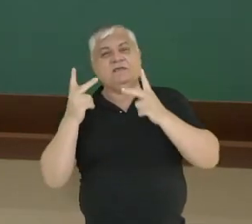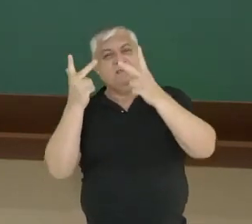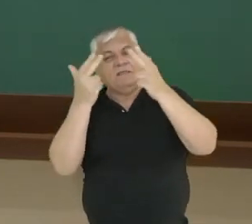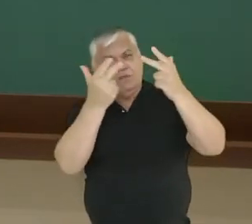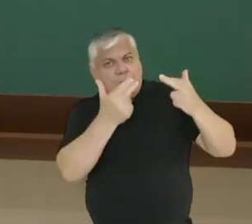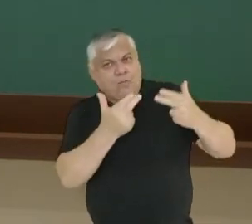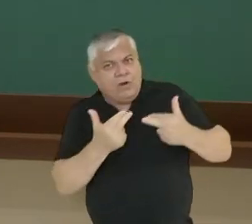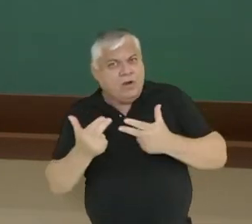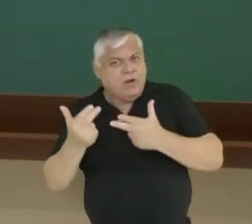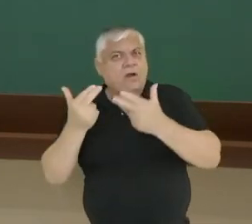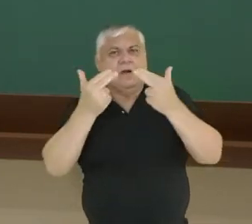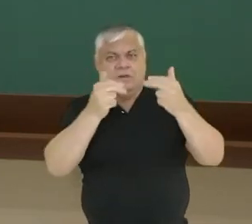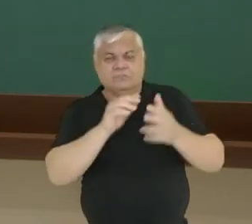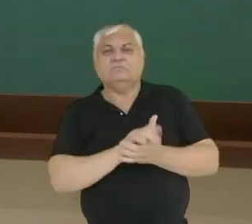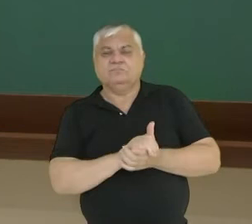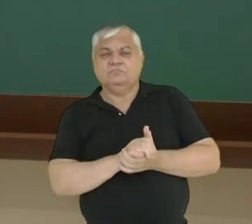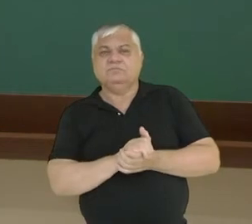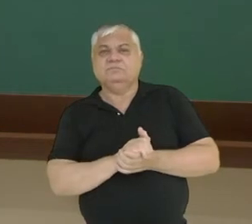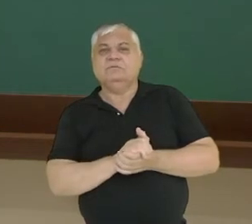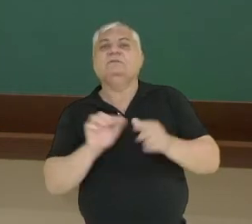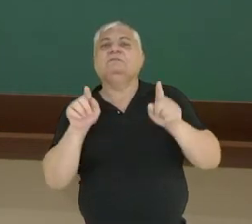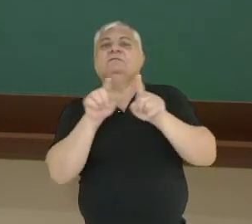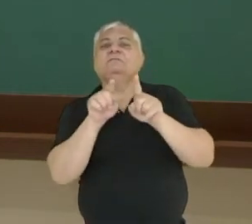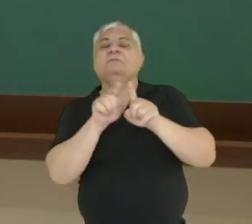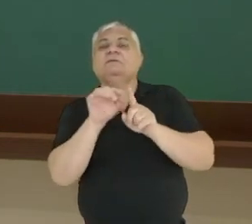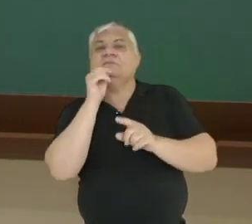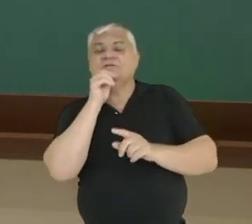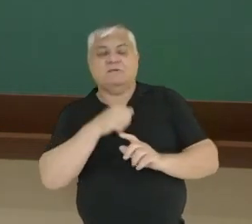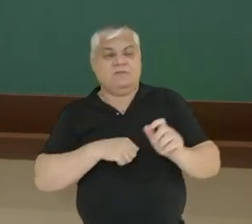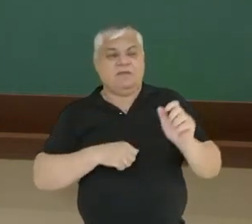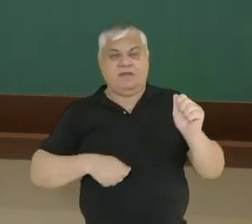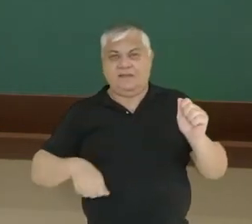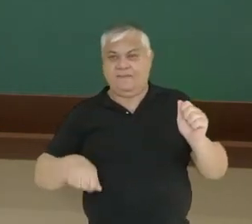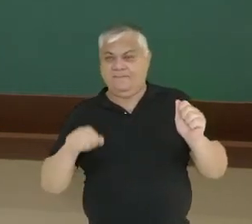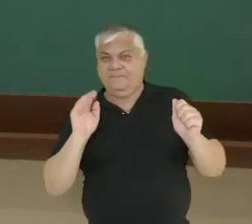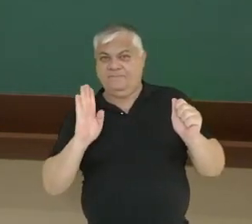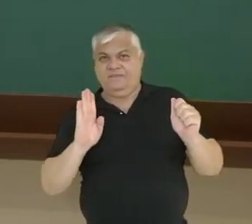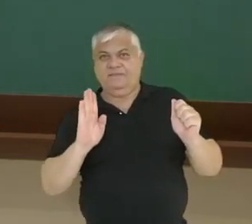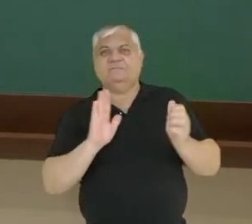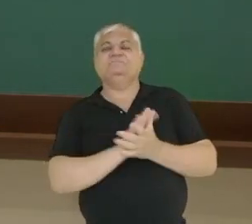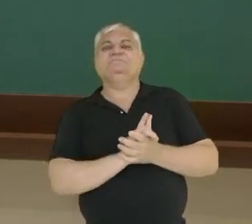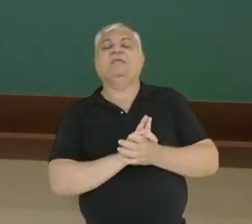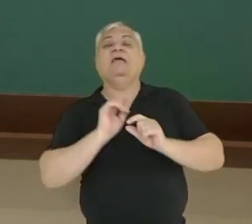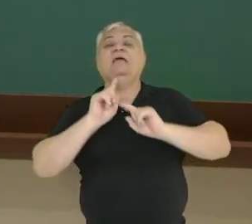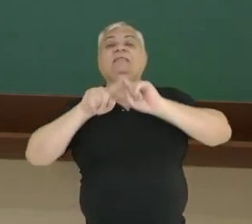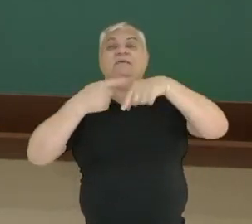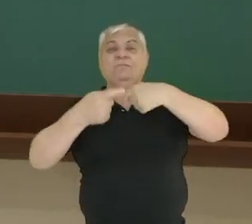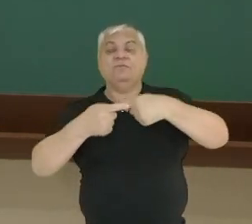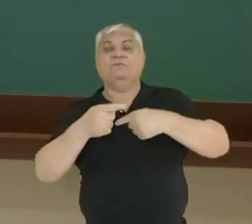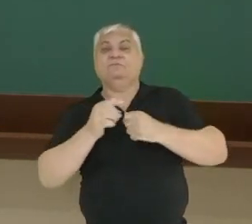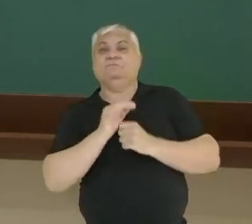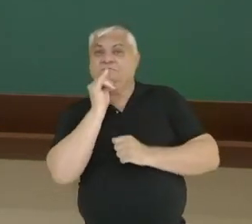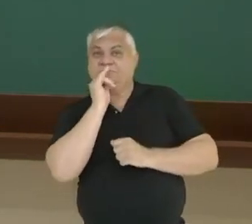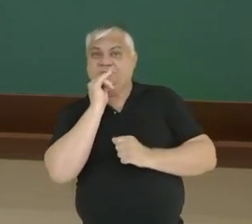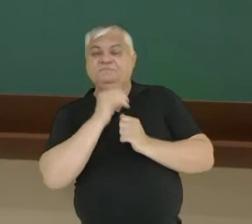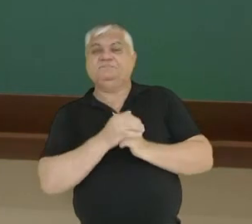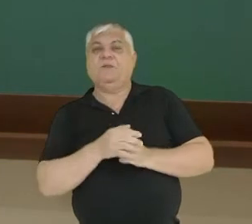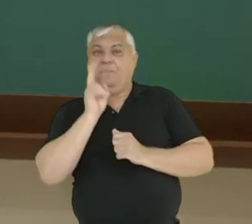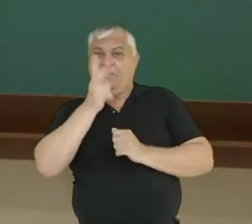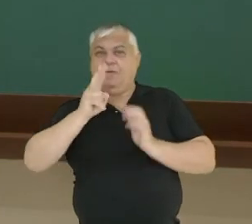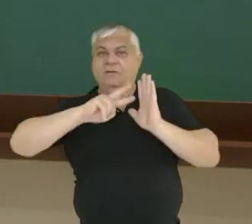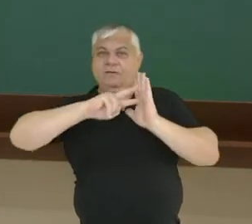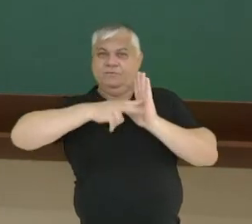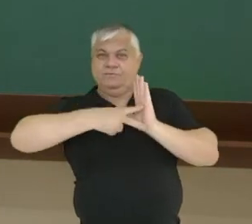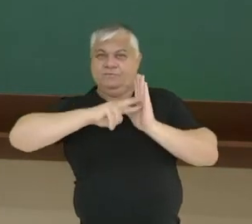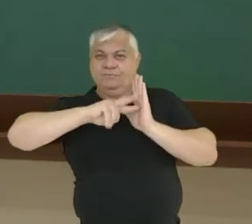esse segmento e traça um segmento de A até B. Em seguida, com o compasso, nós